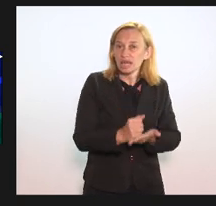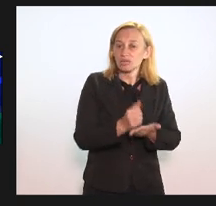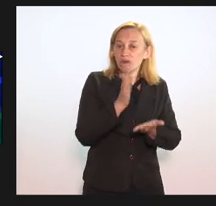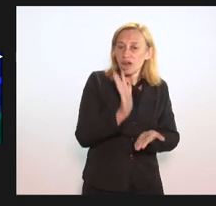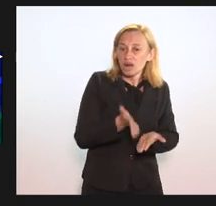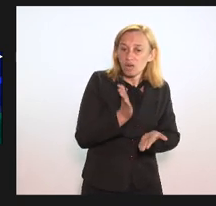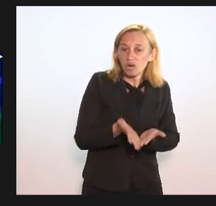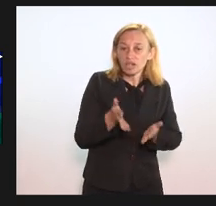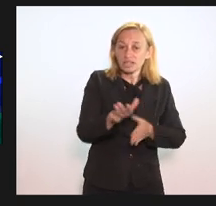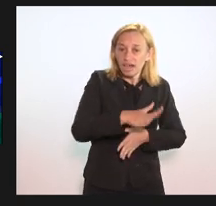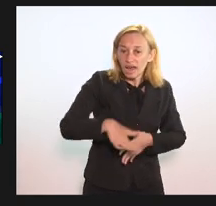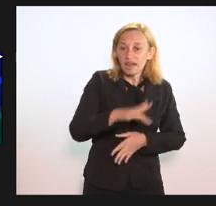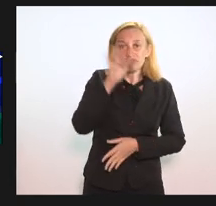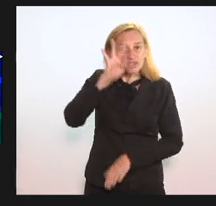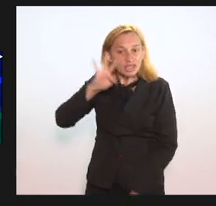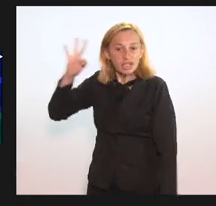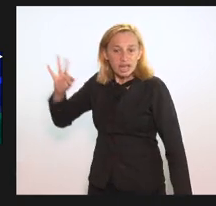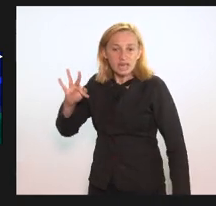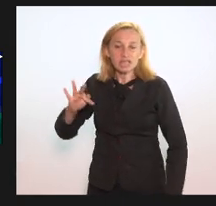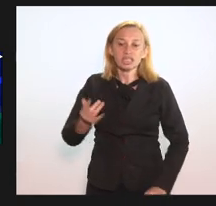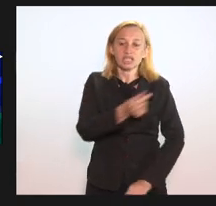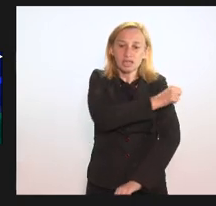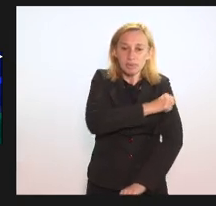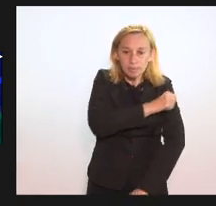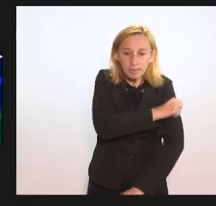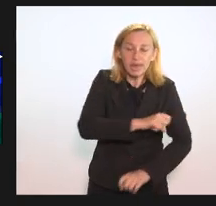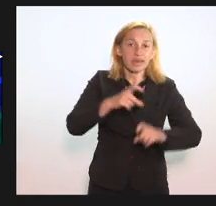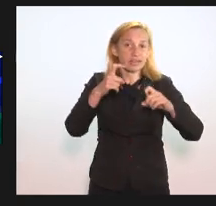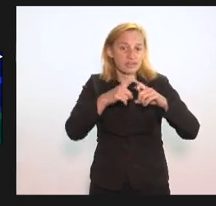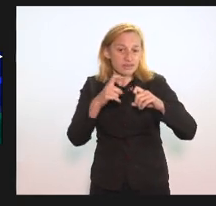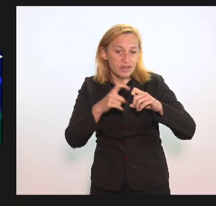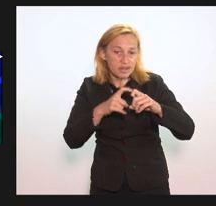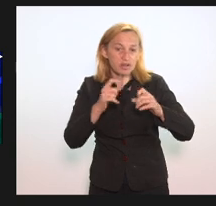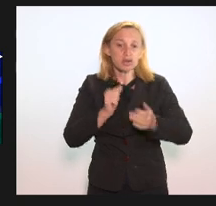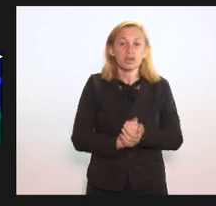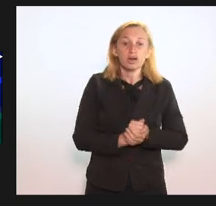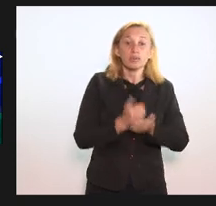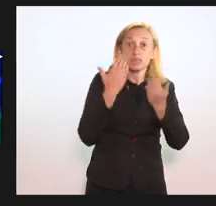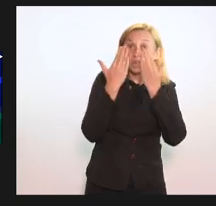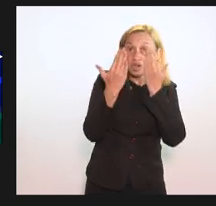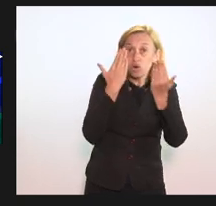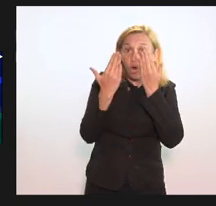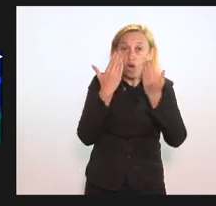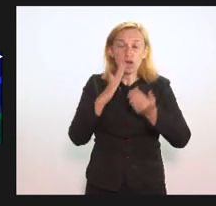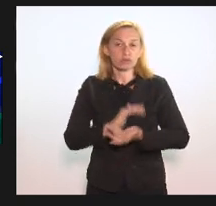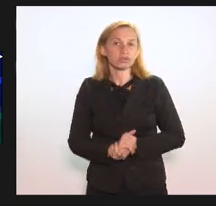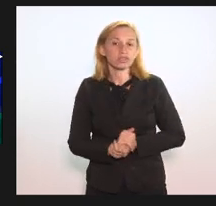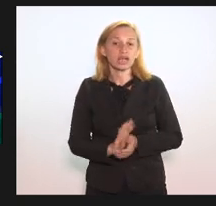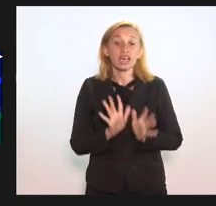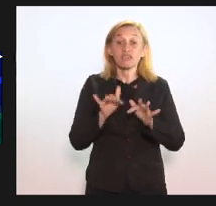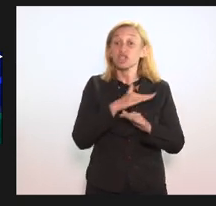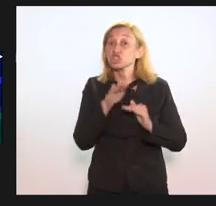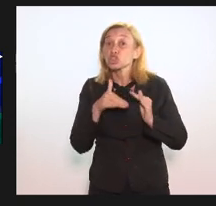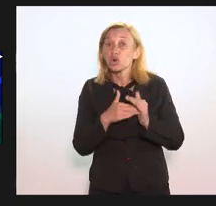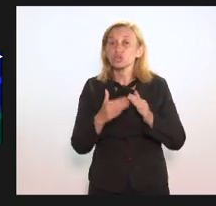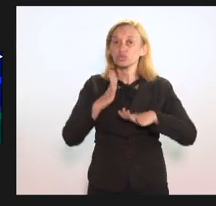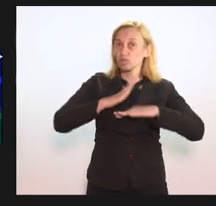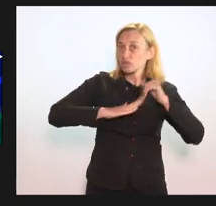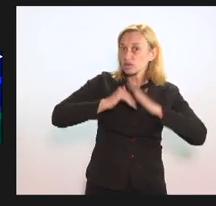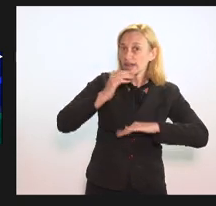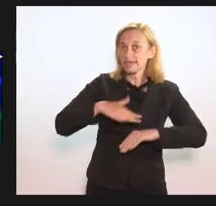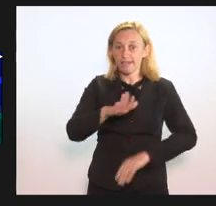rede Federal médicos enfermeiros psicólogos enfim todas as